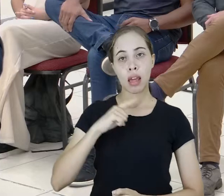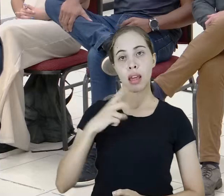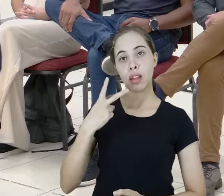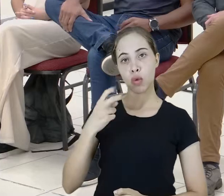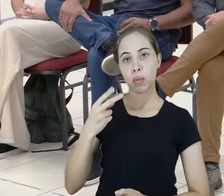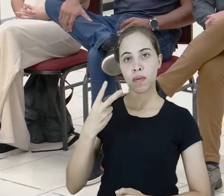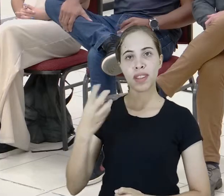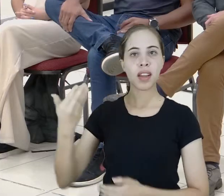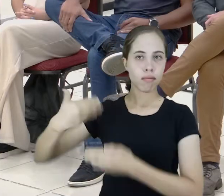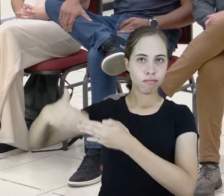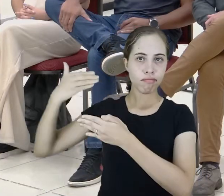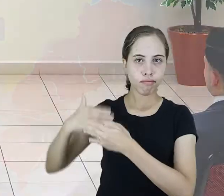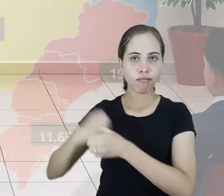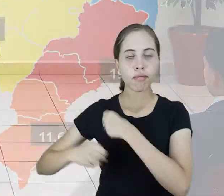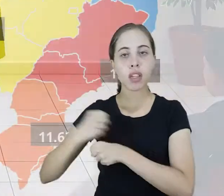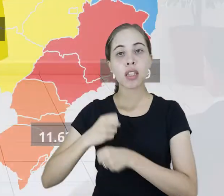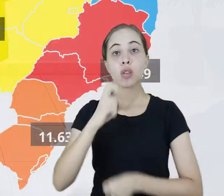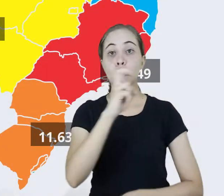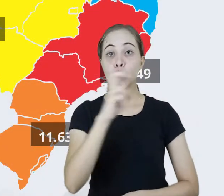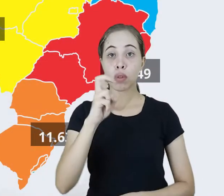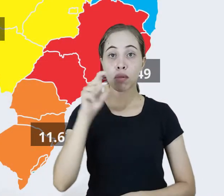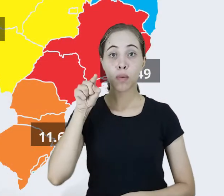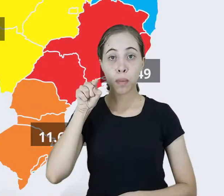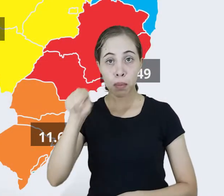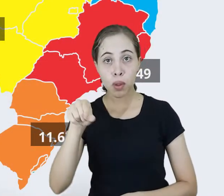em 2023